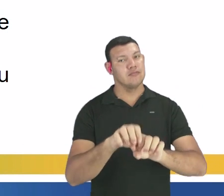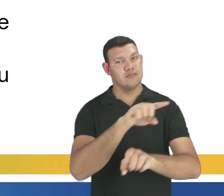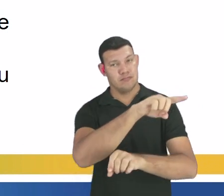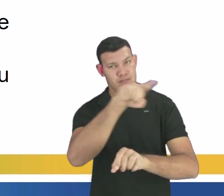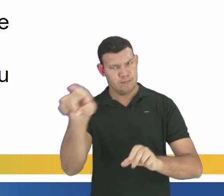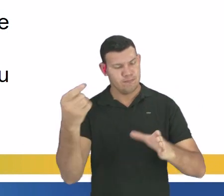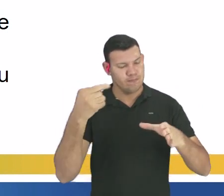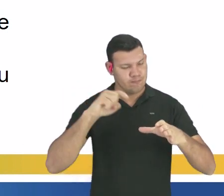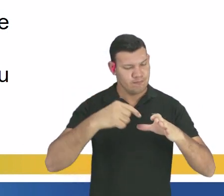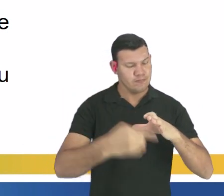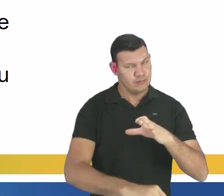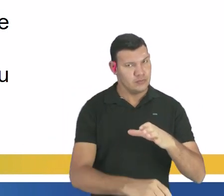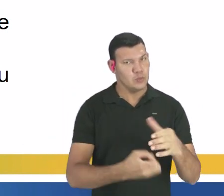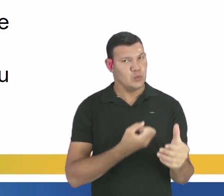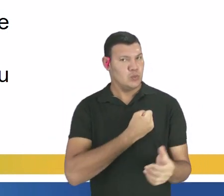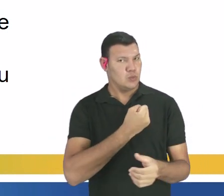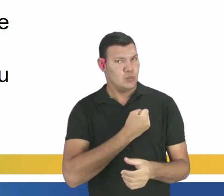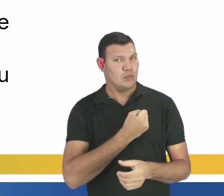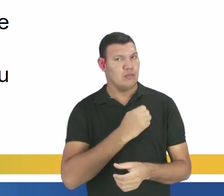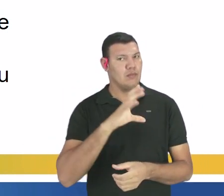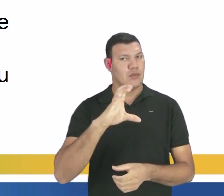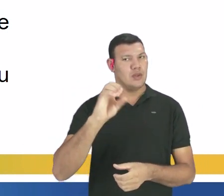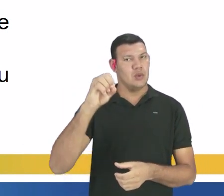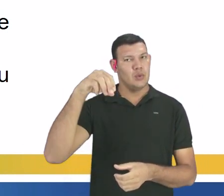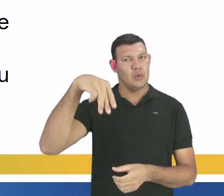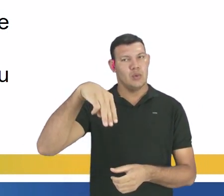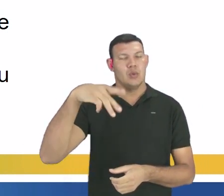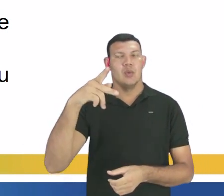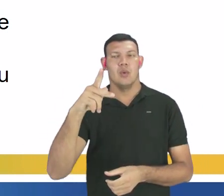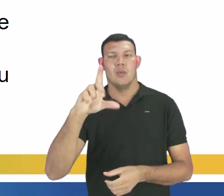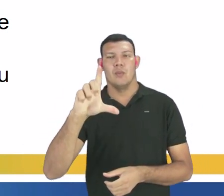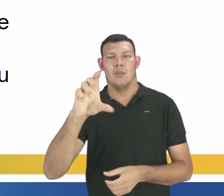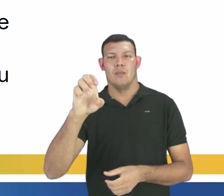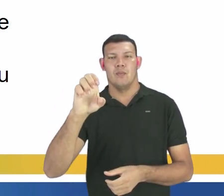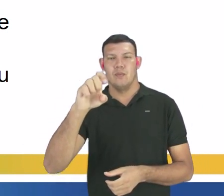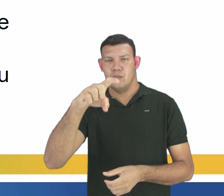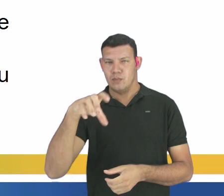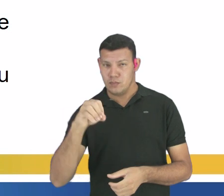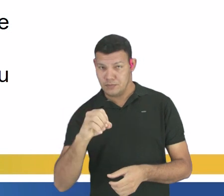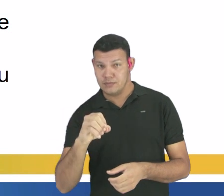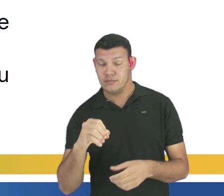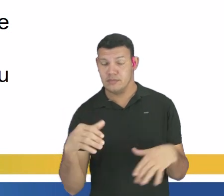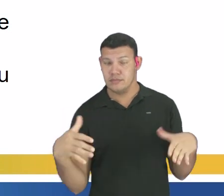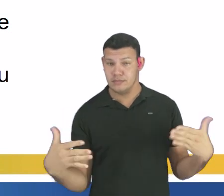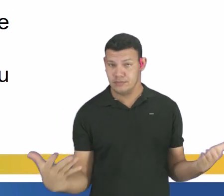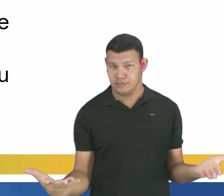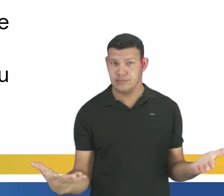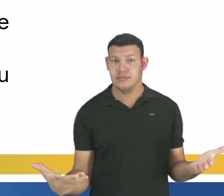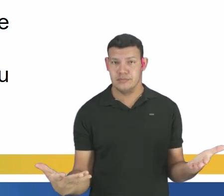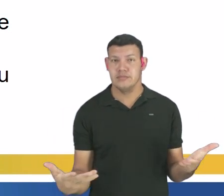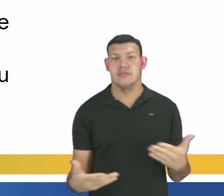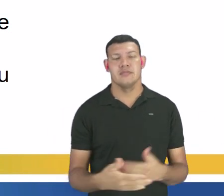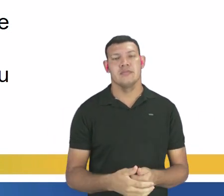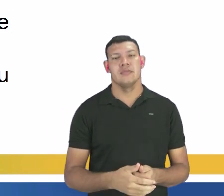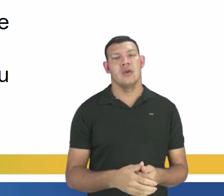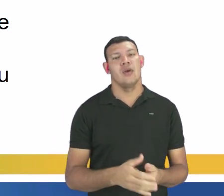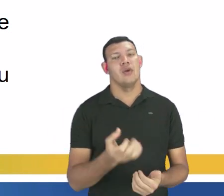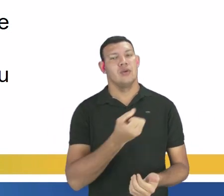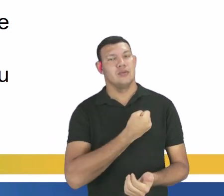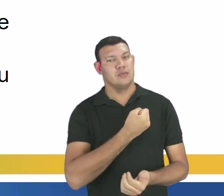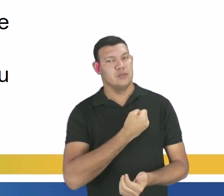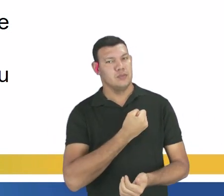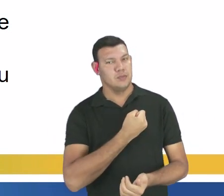aprofundarem acerca dos números complexos, tá bom? Em consequência dessas definições, os números de raízes complexas de uma